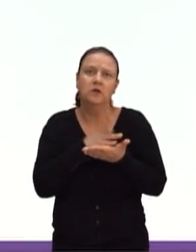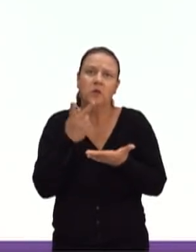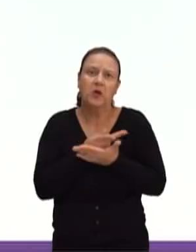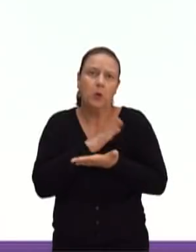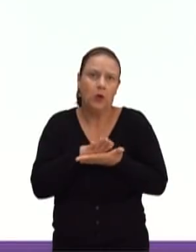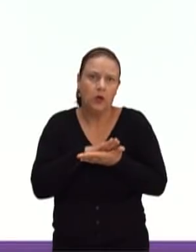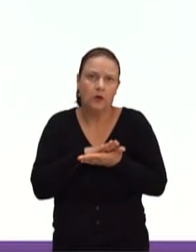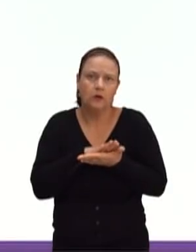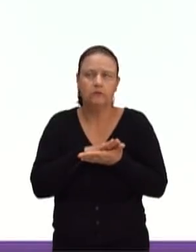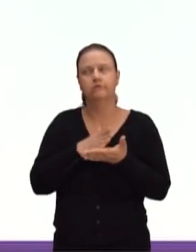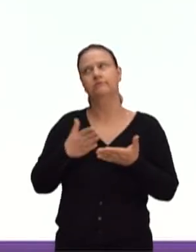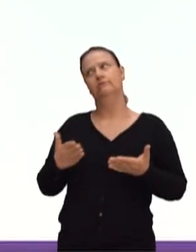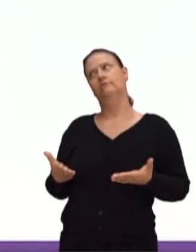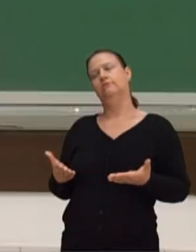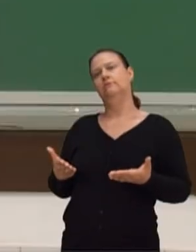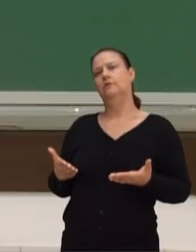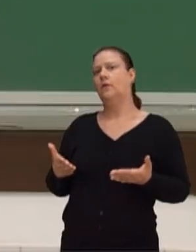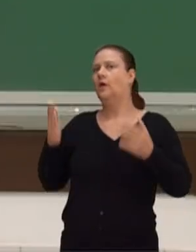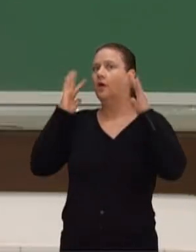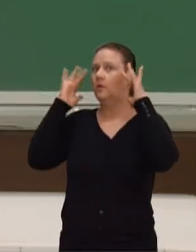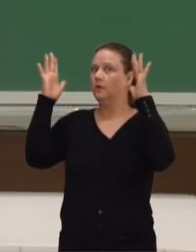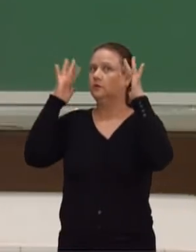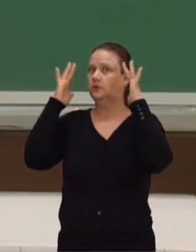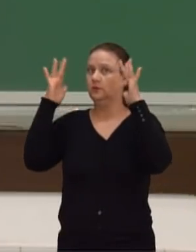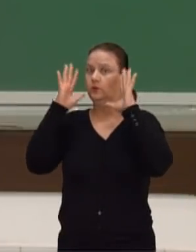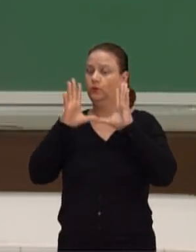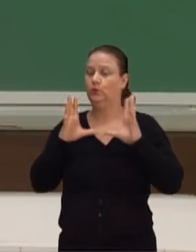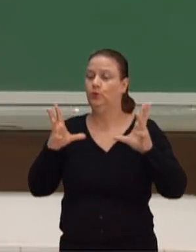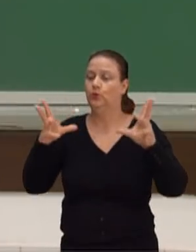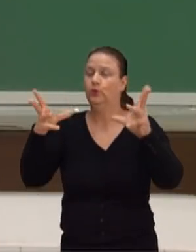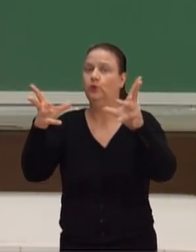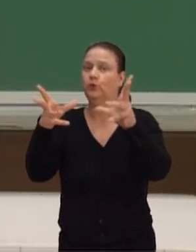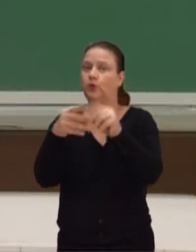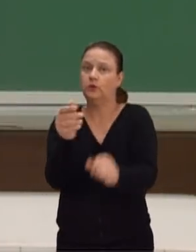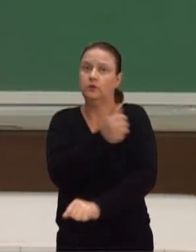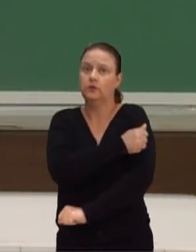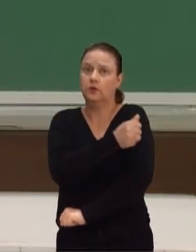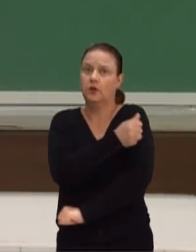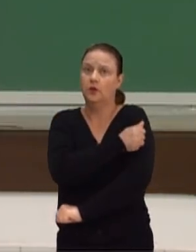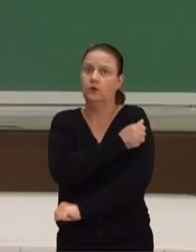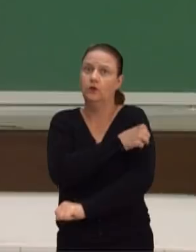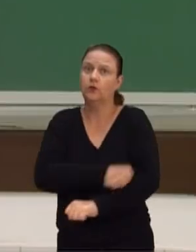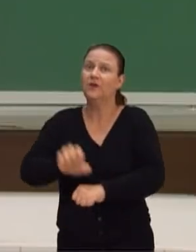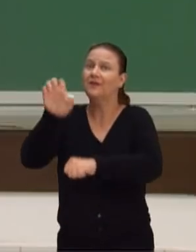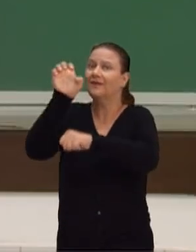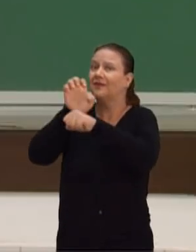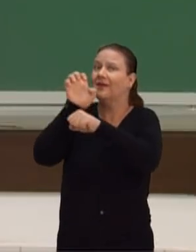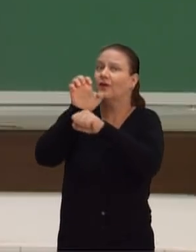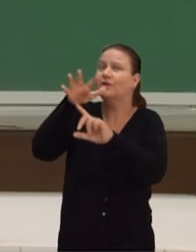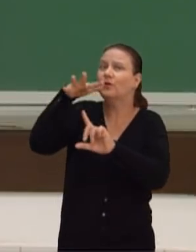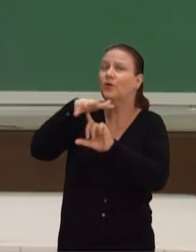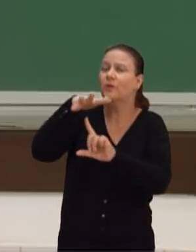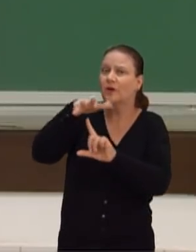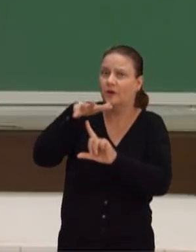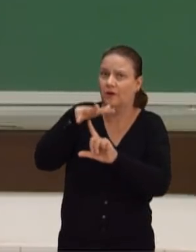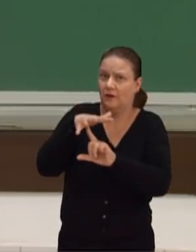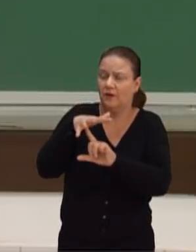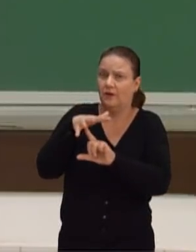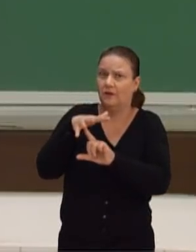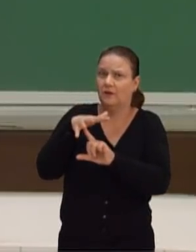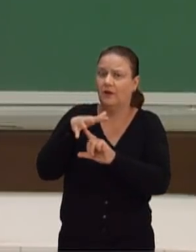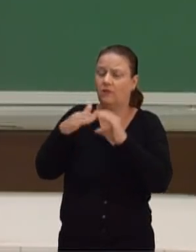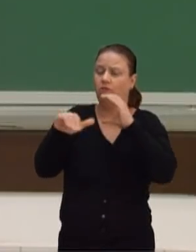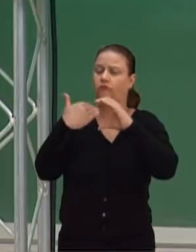do Paraná, eu recebi 300 e agora está por volta dos 350 textos. São muito